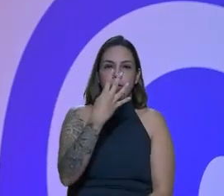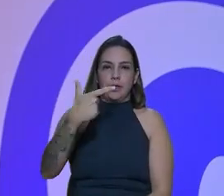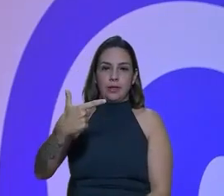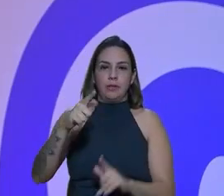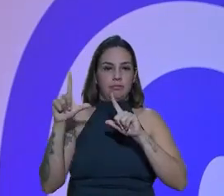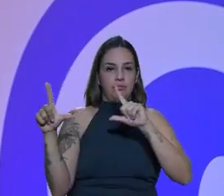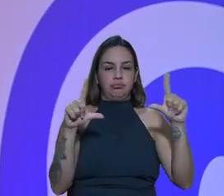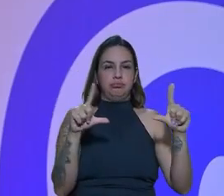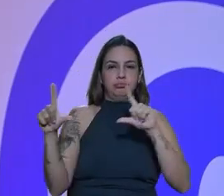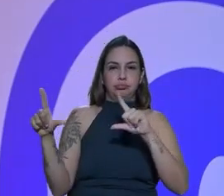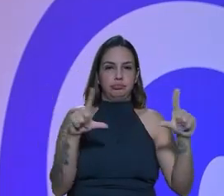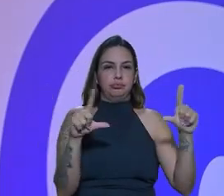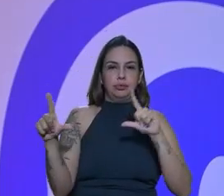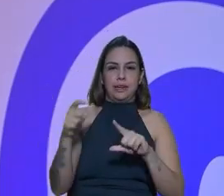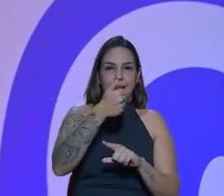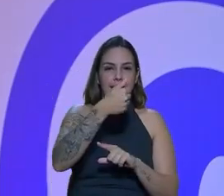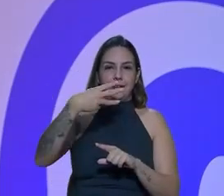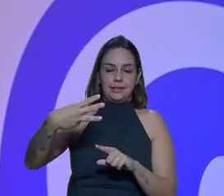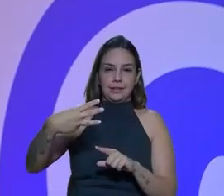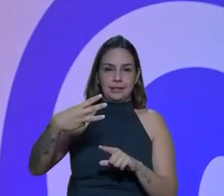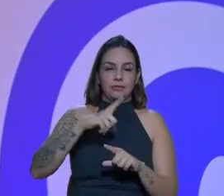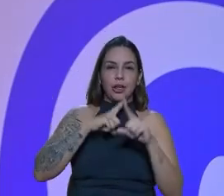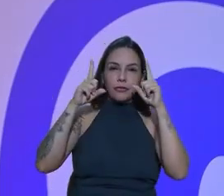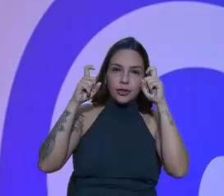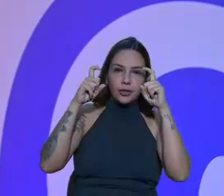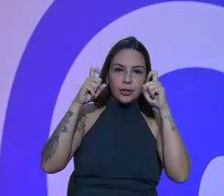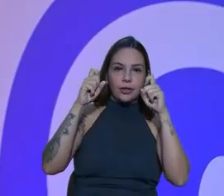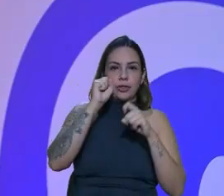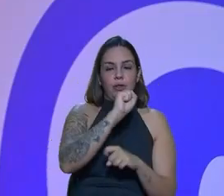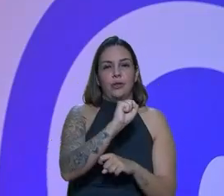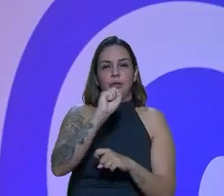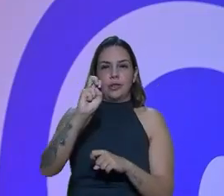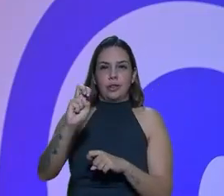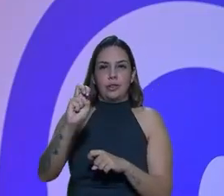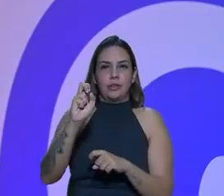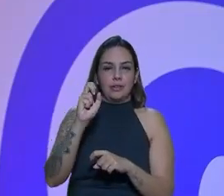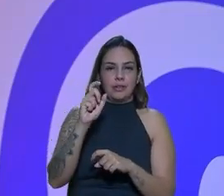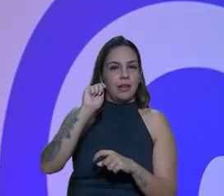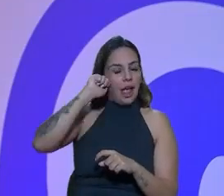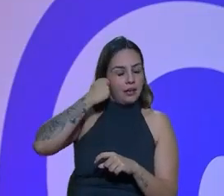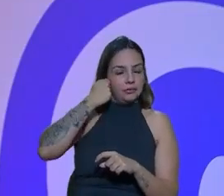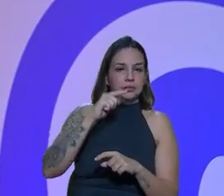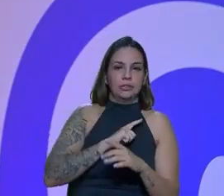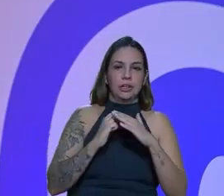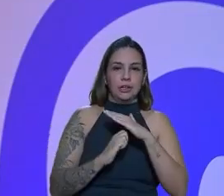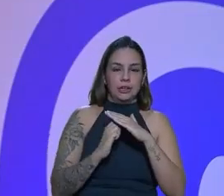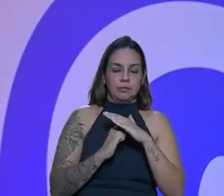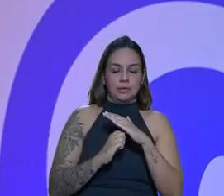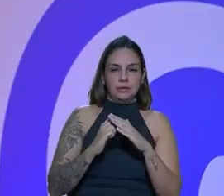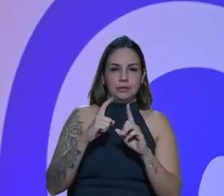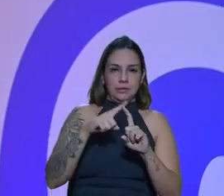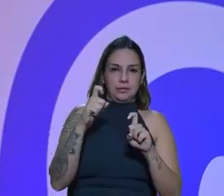42 telas em tamanho A3, com as fotografias dos 85 afroempreendedores